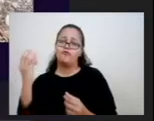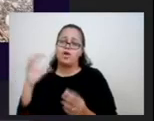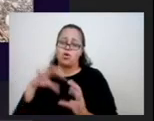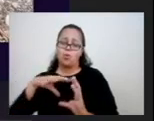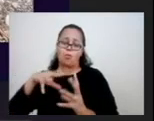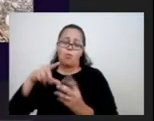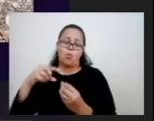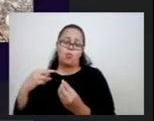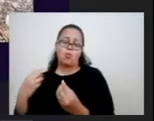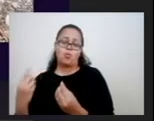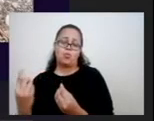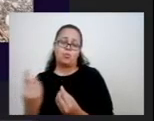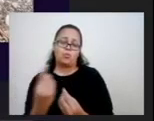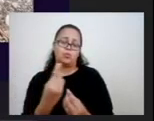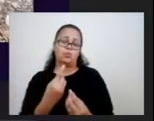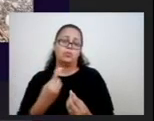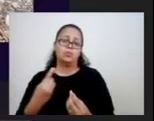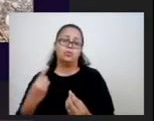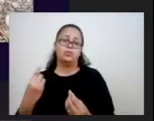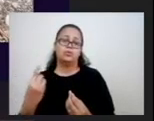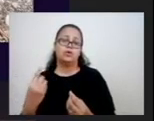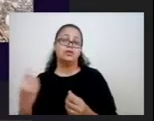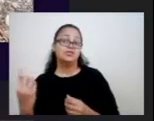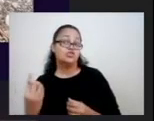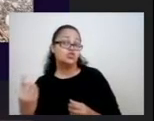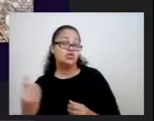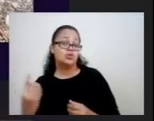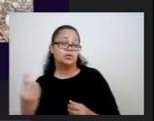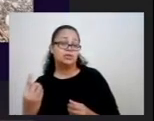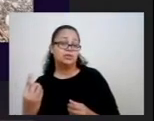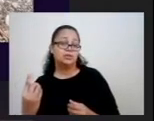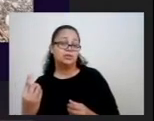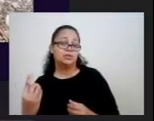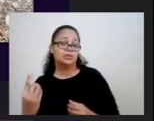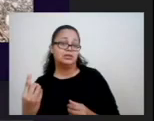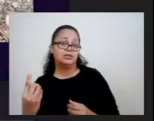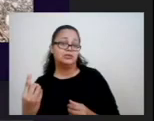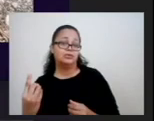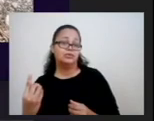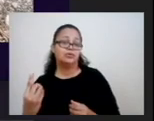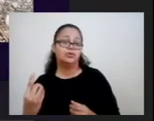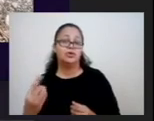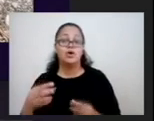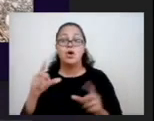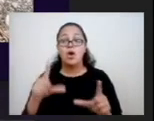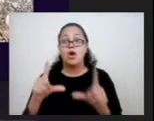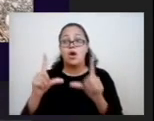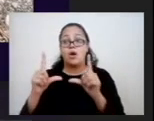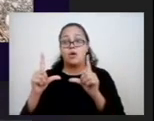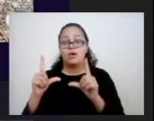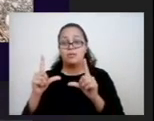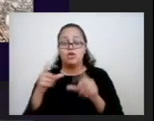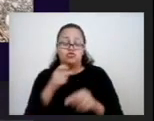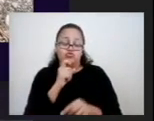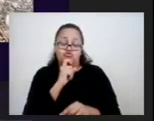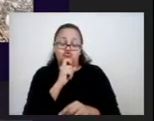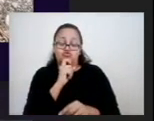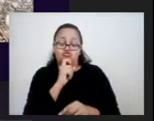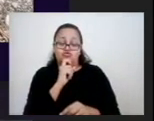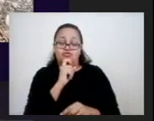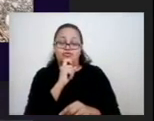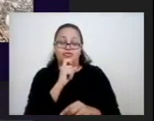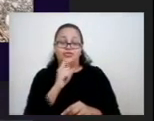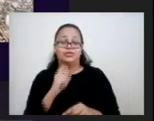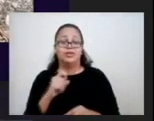volta ao mundo foi essa? Será que é o mundo completo? Olha, não. São 360 graus ao redor da Antártida. Olha a imagem, os gelos,